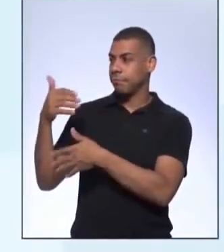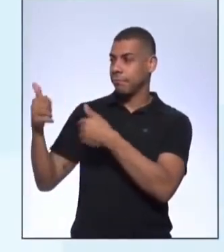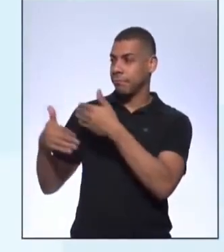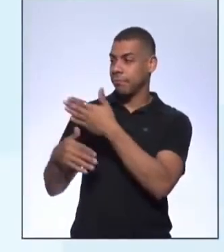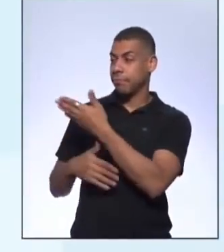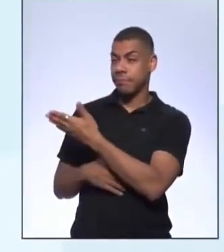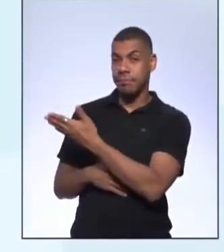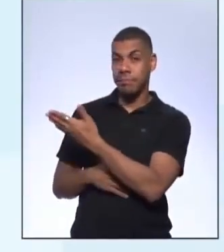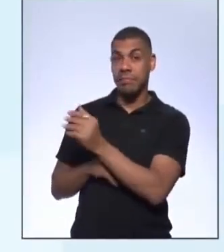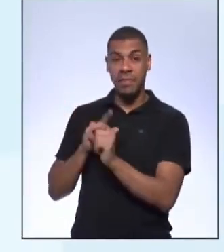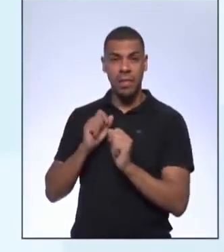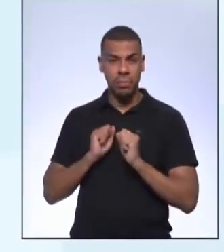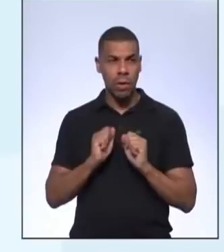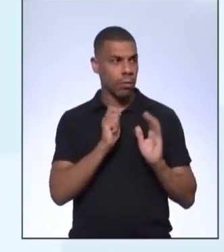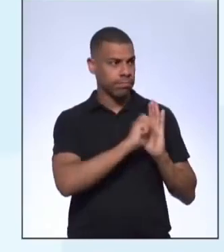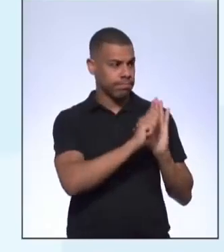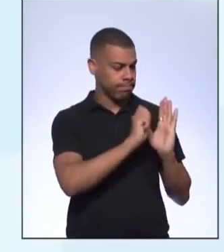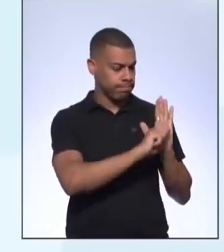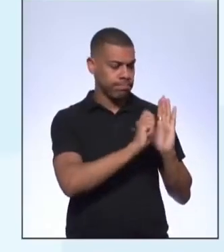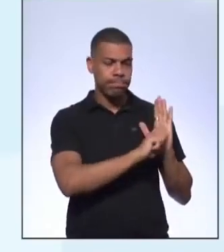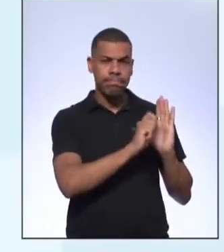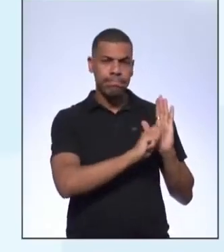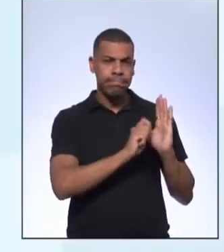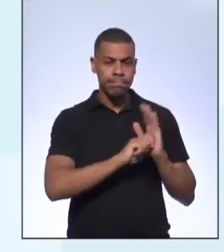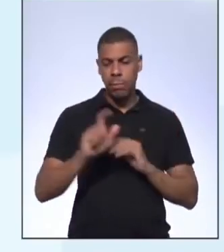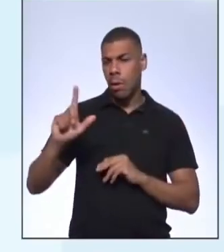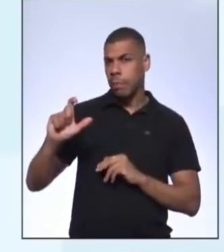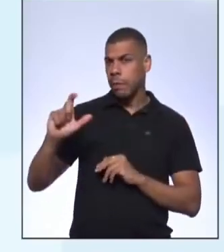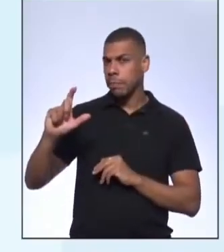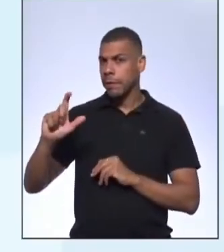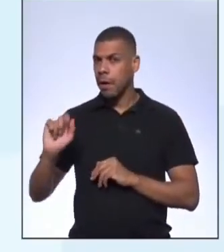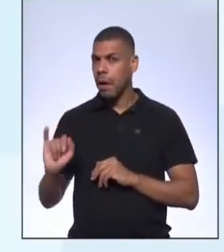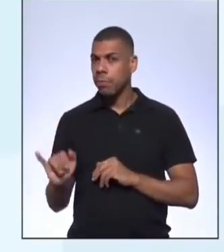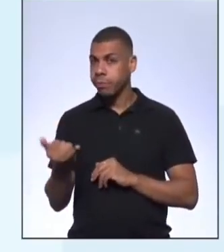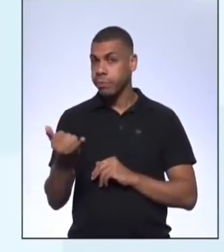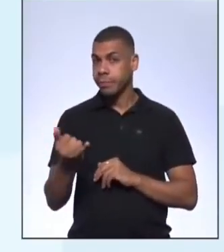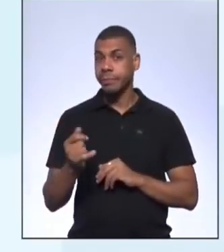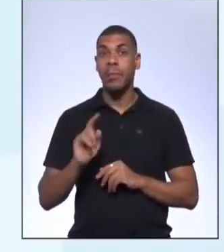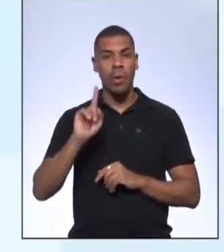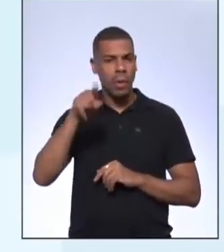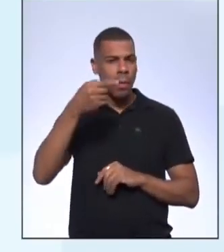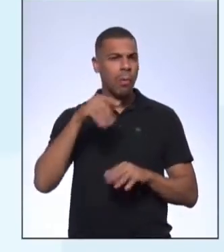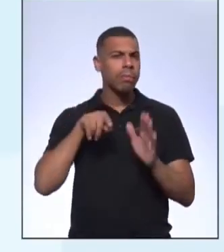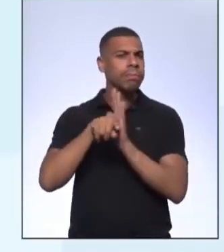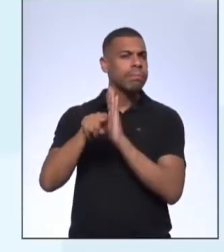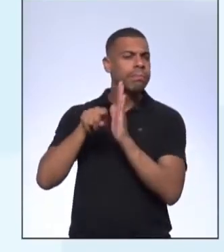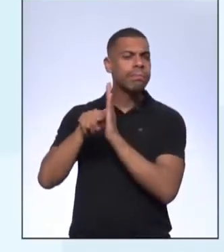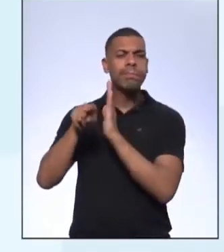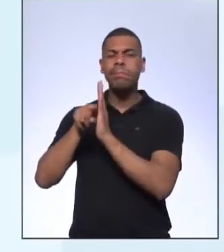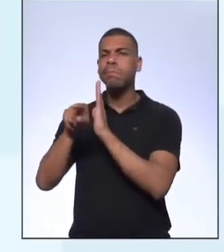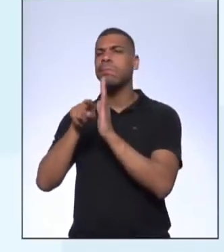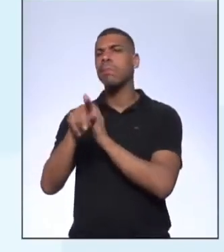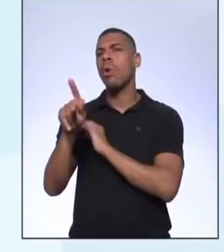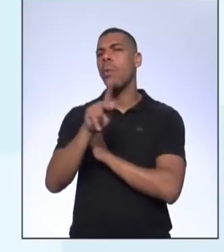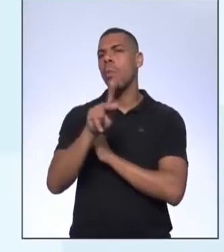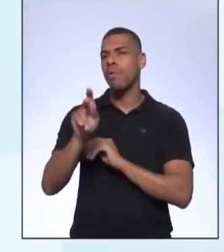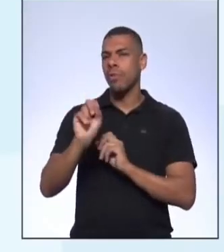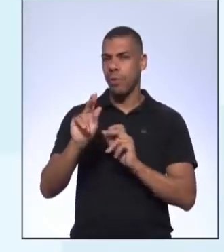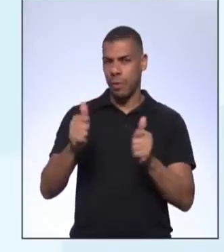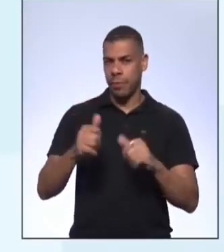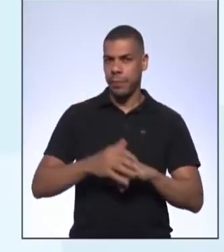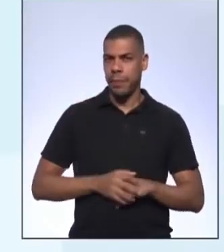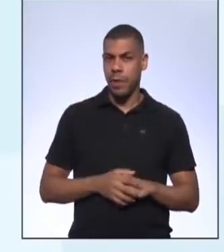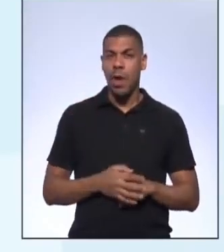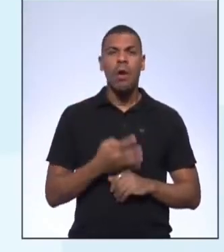possível, anote ou faça o print para vocês depois aprofundarem com seus professores. Você